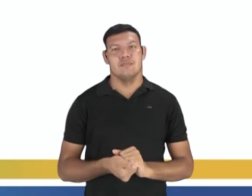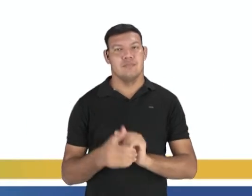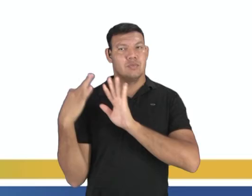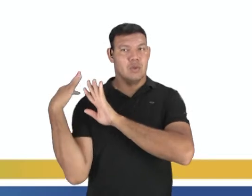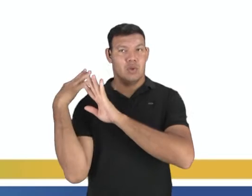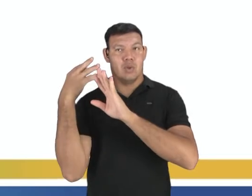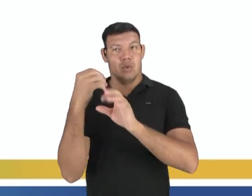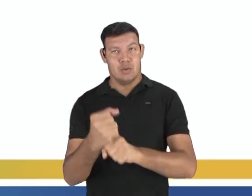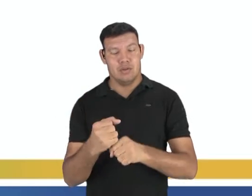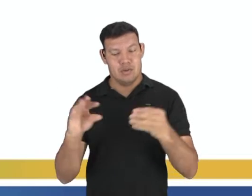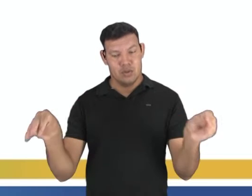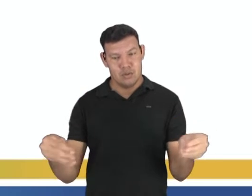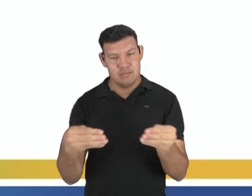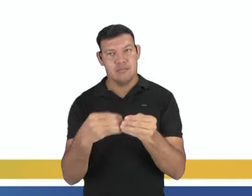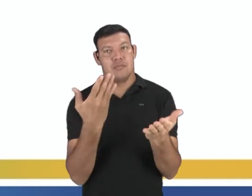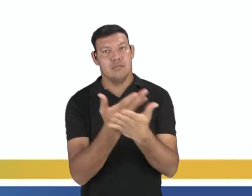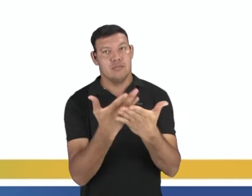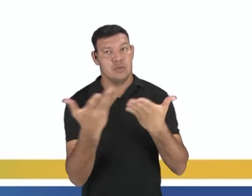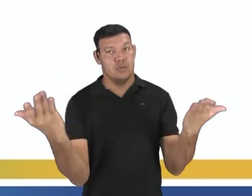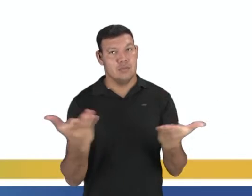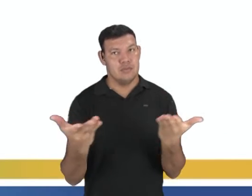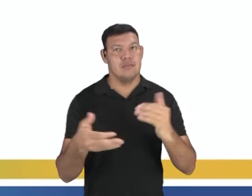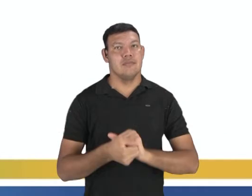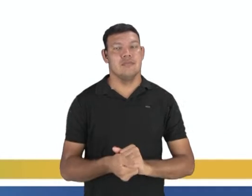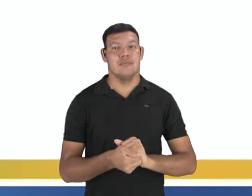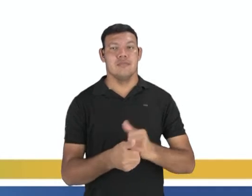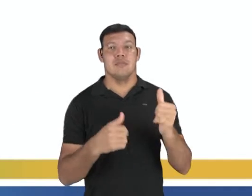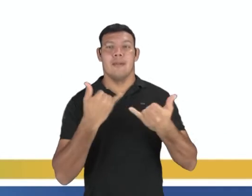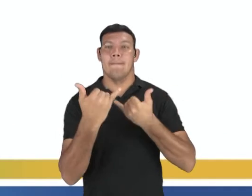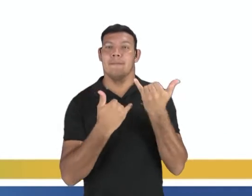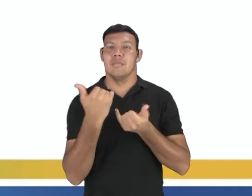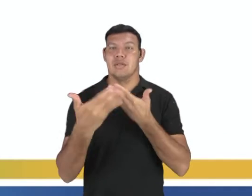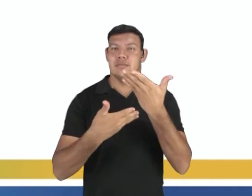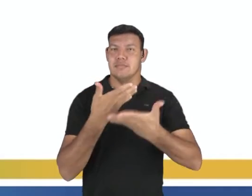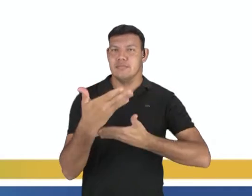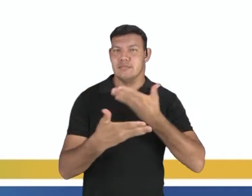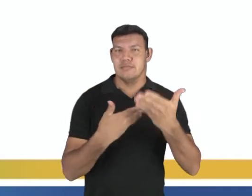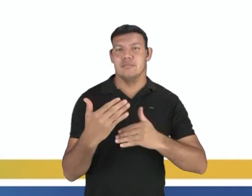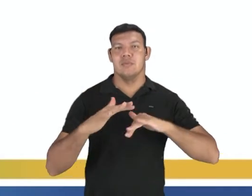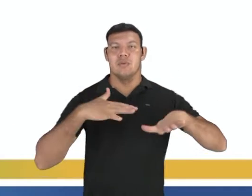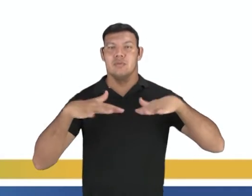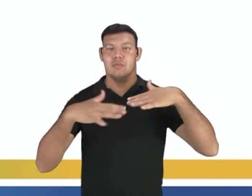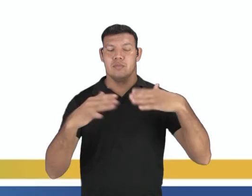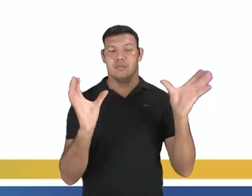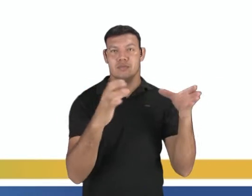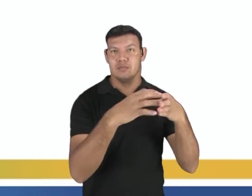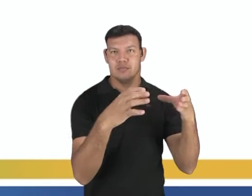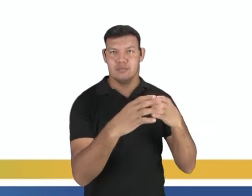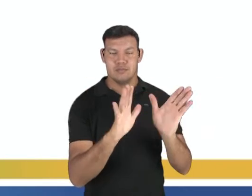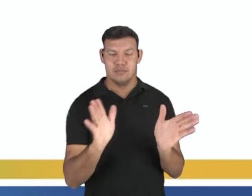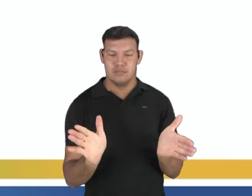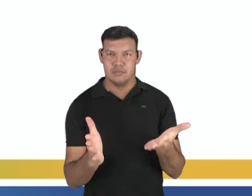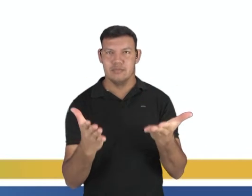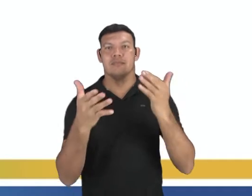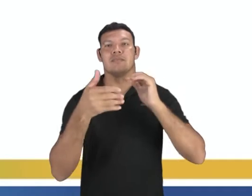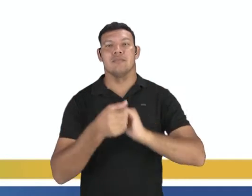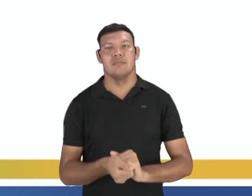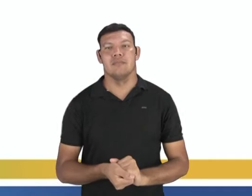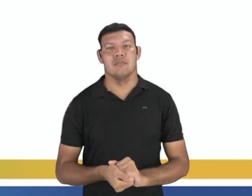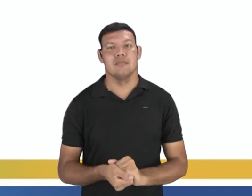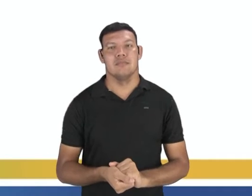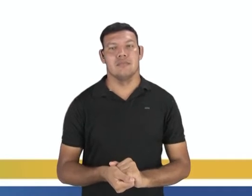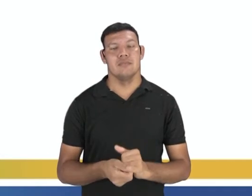fazer um resumão do que acabamos de estudar. Os jogos cooperativos são as dinâmicas de grupo que promovem, como o nome